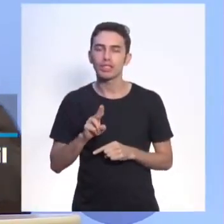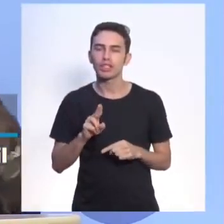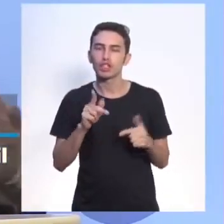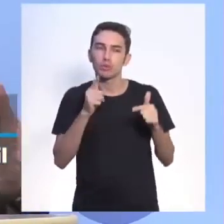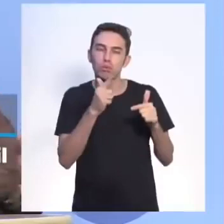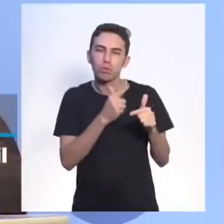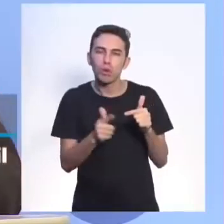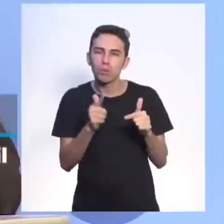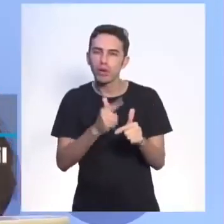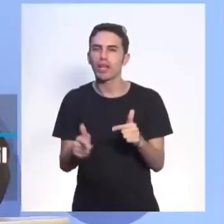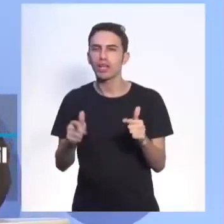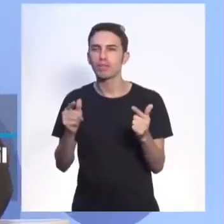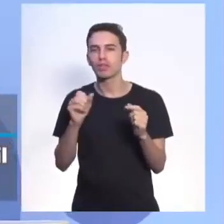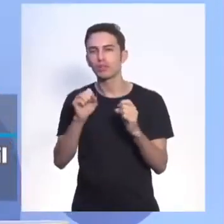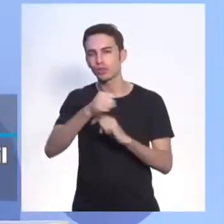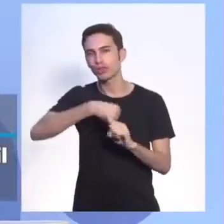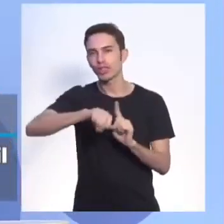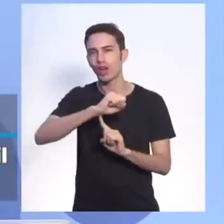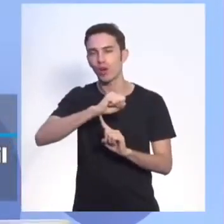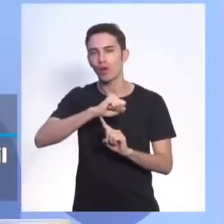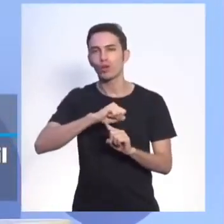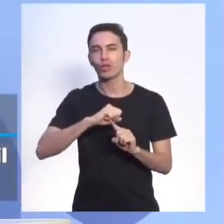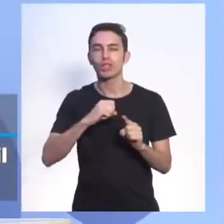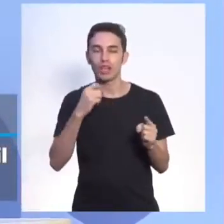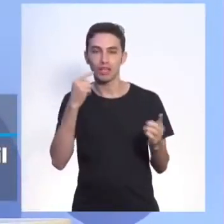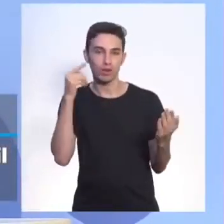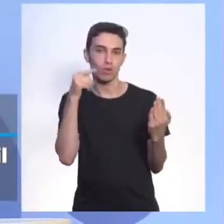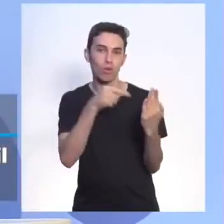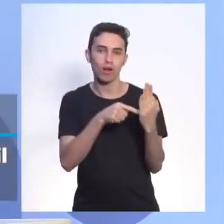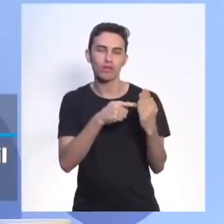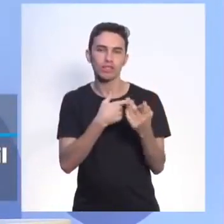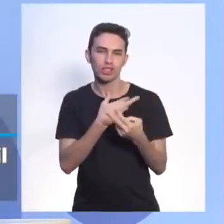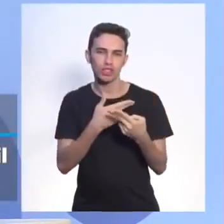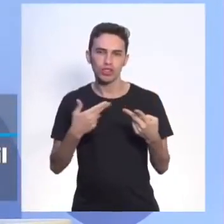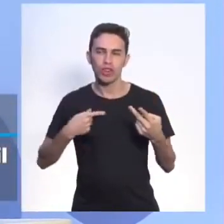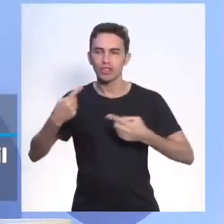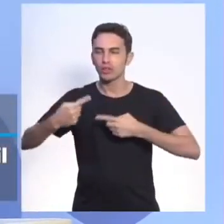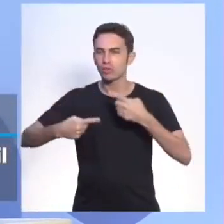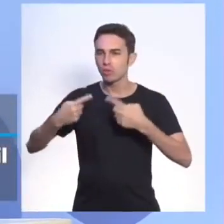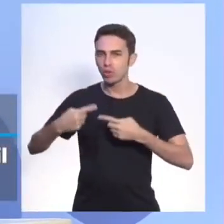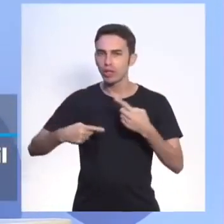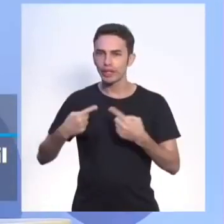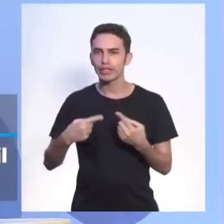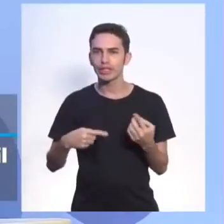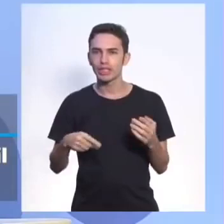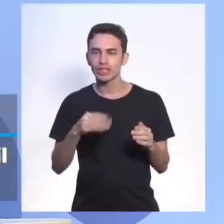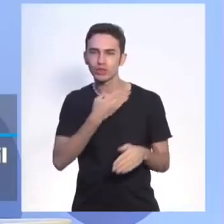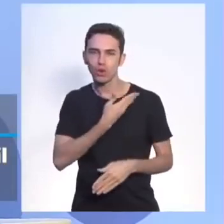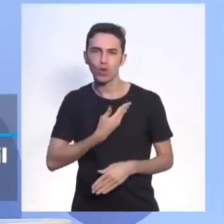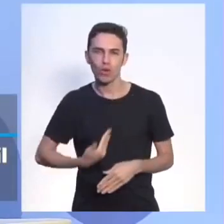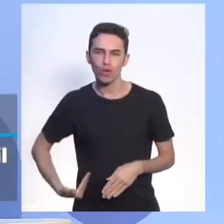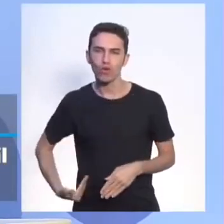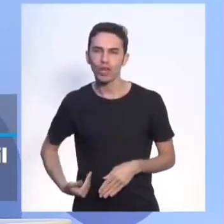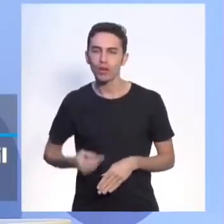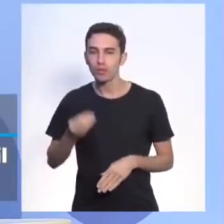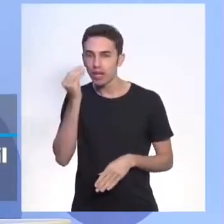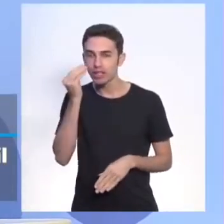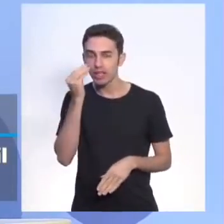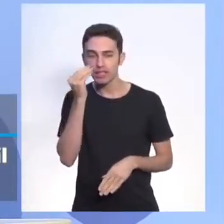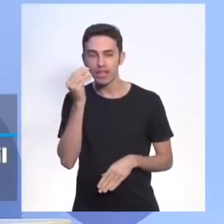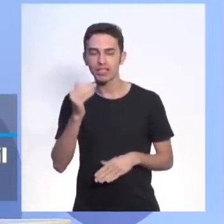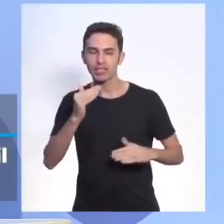problemas sociais, né, que é o alvo de diversas políticas públicas para poder fazer aí